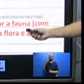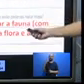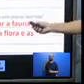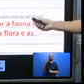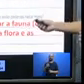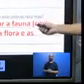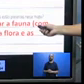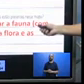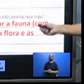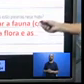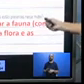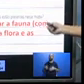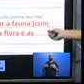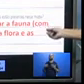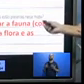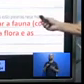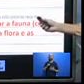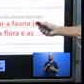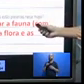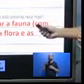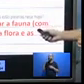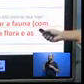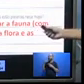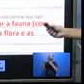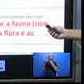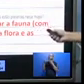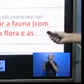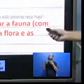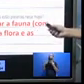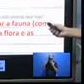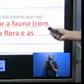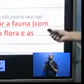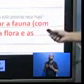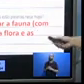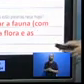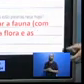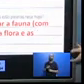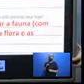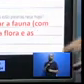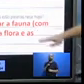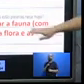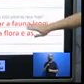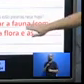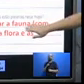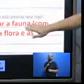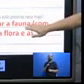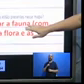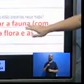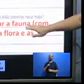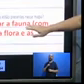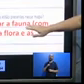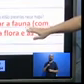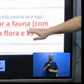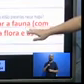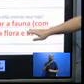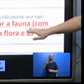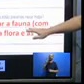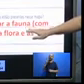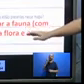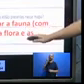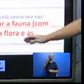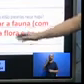possível observar a fauna com aves e macacos, a flora e as caravelas. O que é fauna,